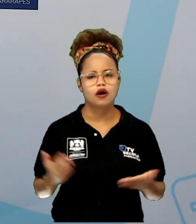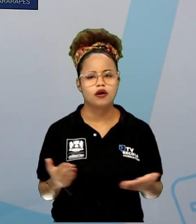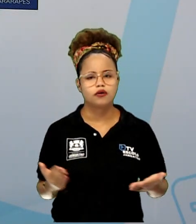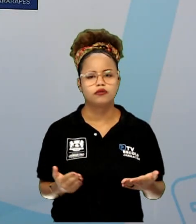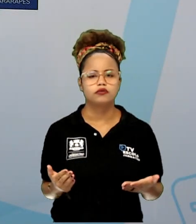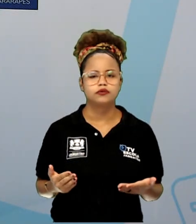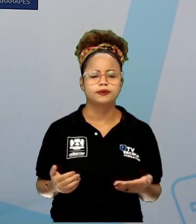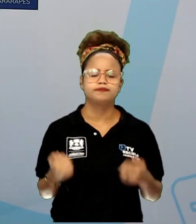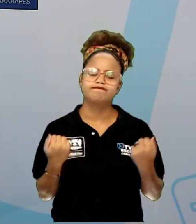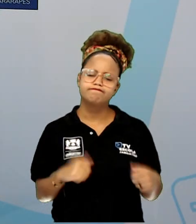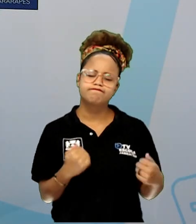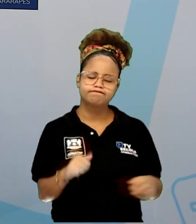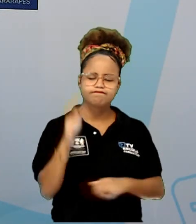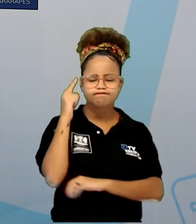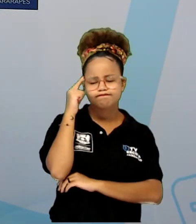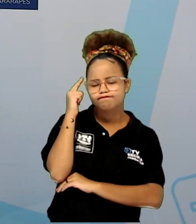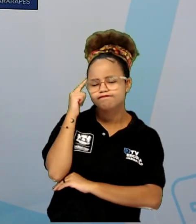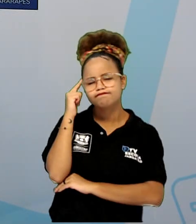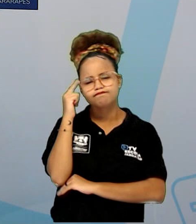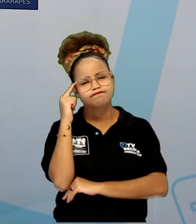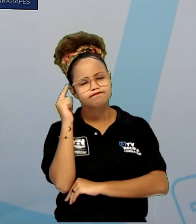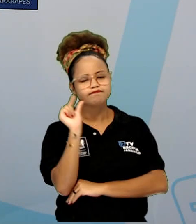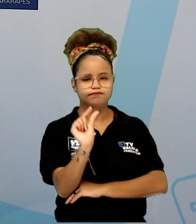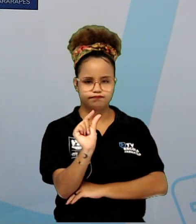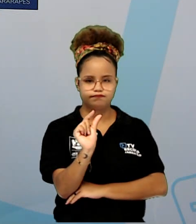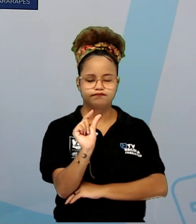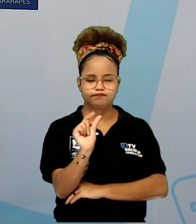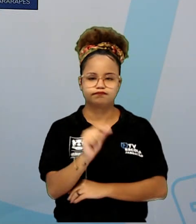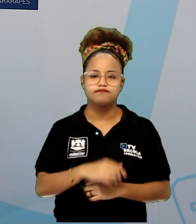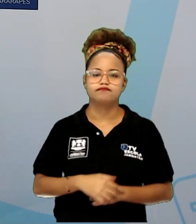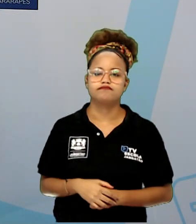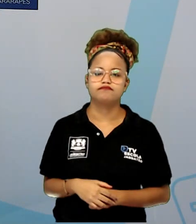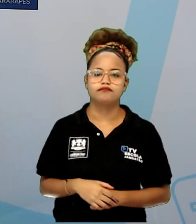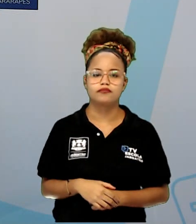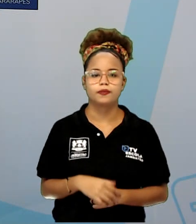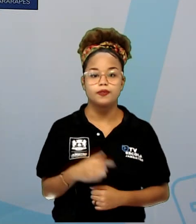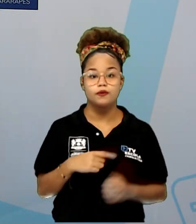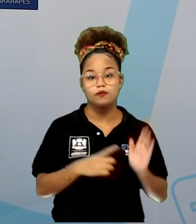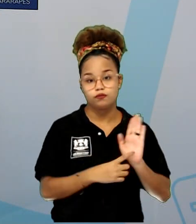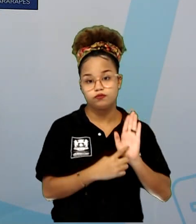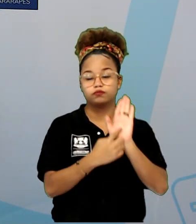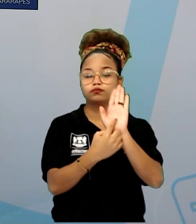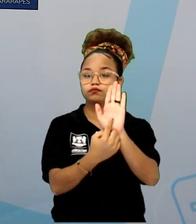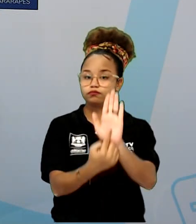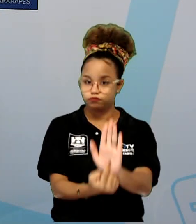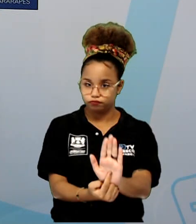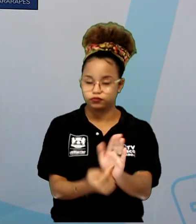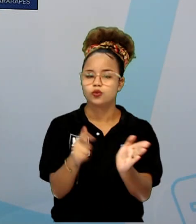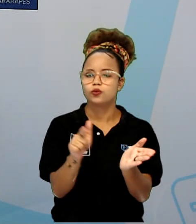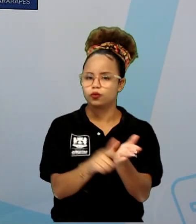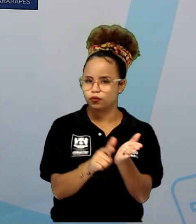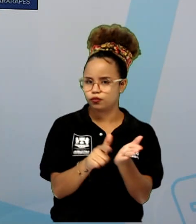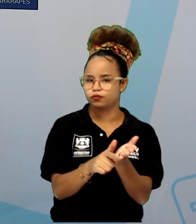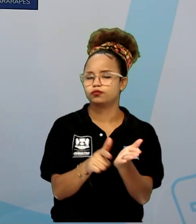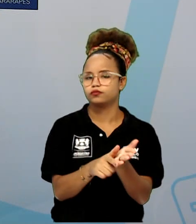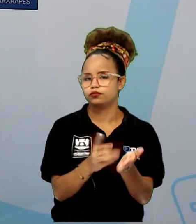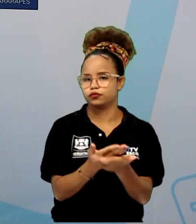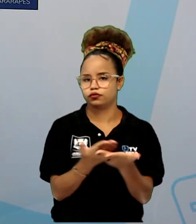Agora, a gente vai pensar um pouquinho aqui. Tá? Eu apresentei as cédulas para